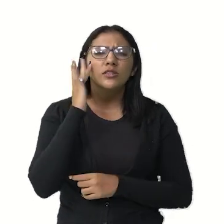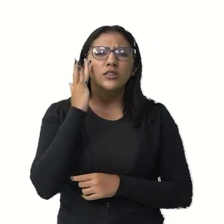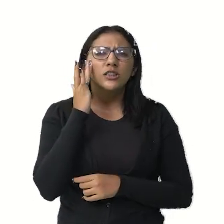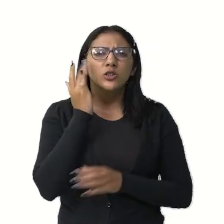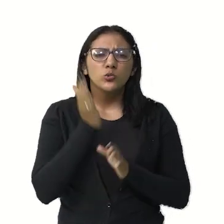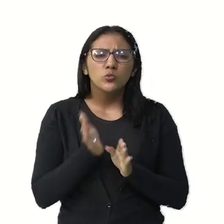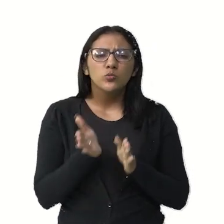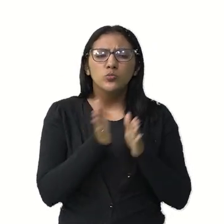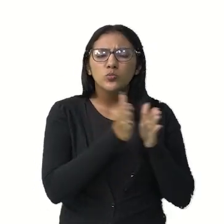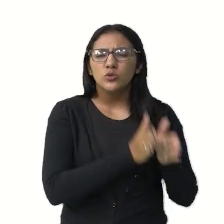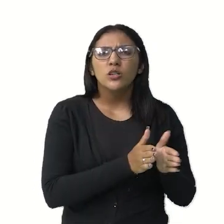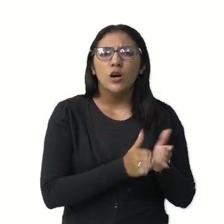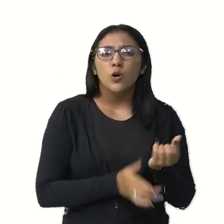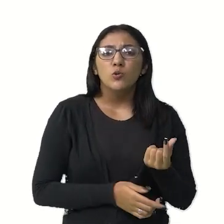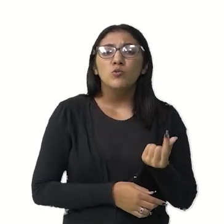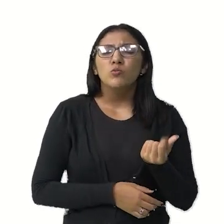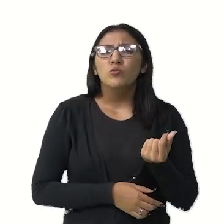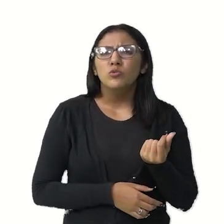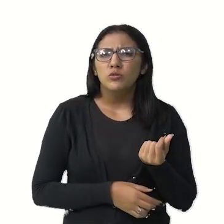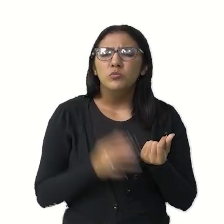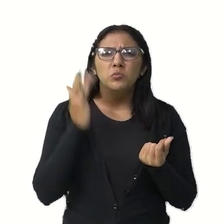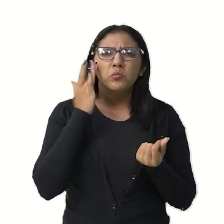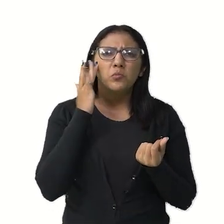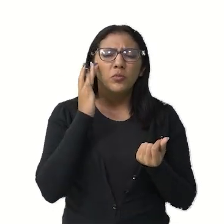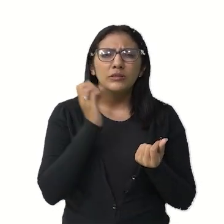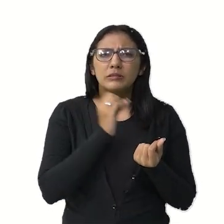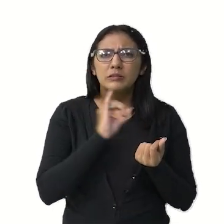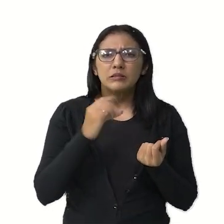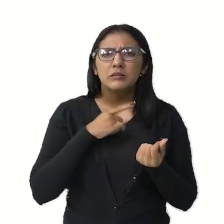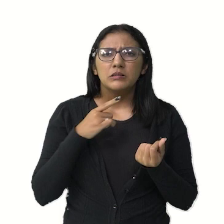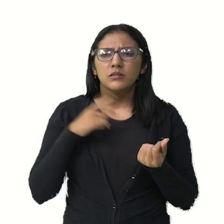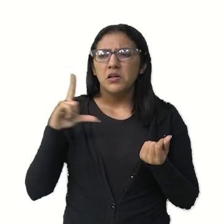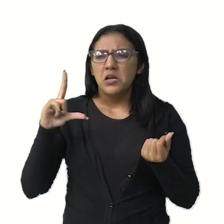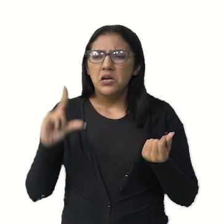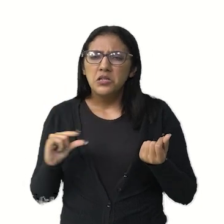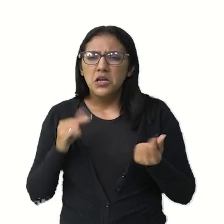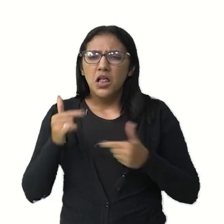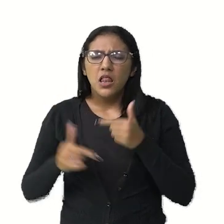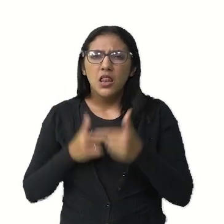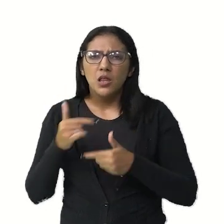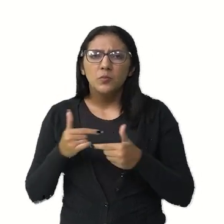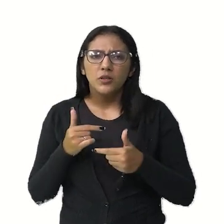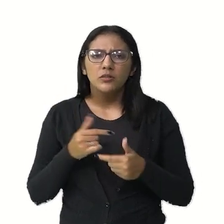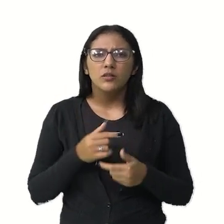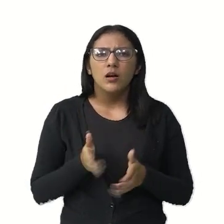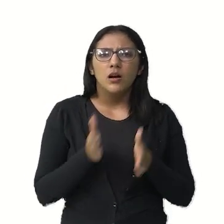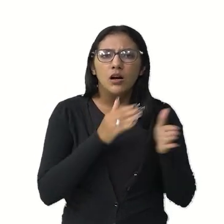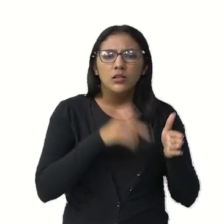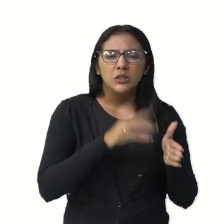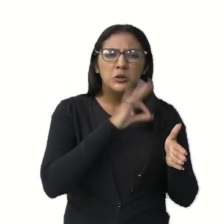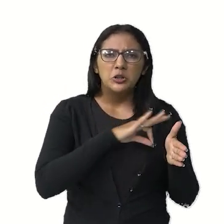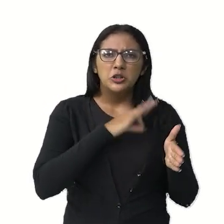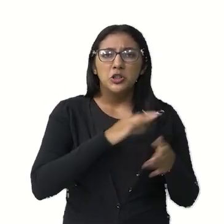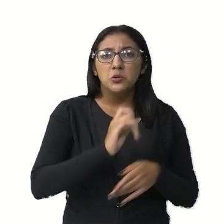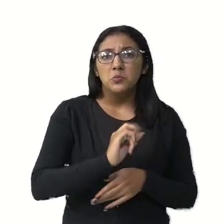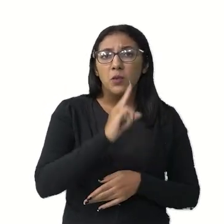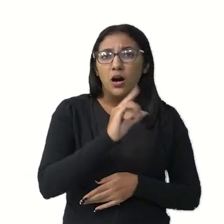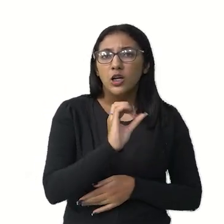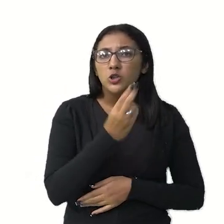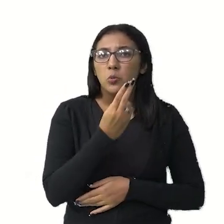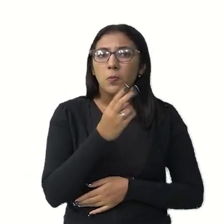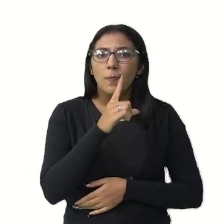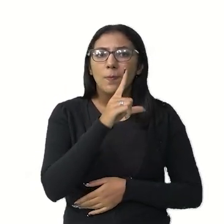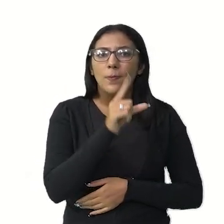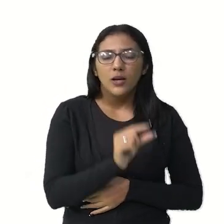do outro lado, com o valor monetário? Se ele trabalhou por menos tempo, ele vai ganhar mais ou será que ele vai ganhar menos